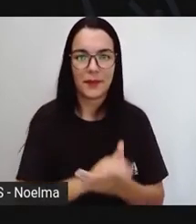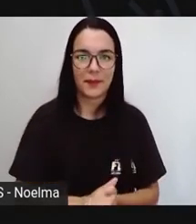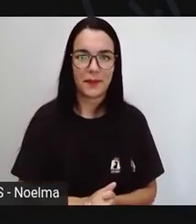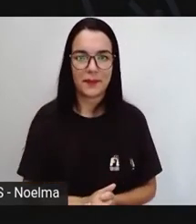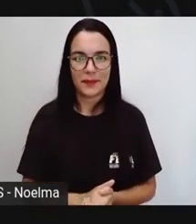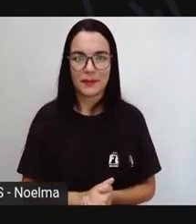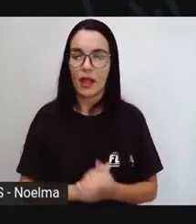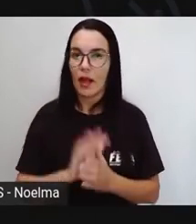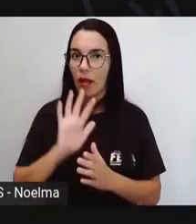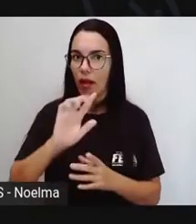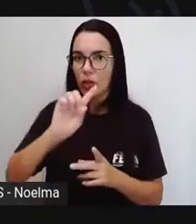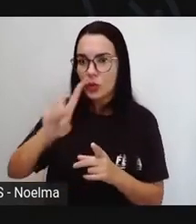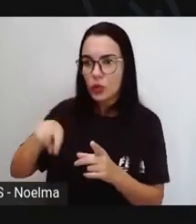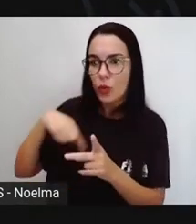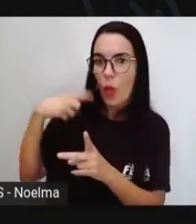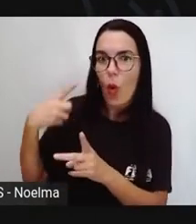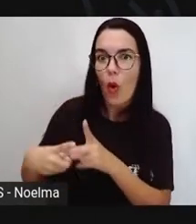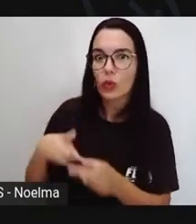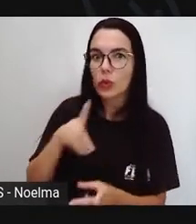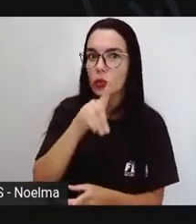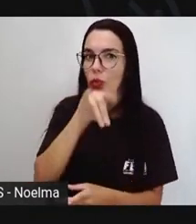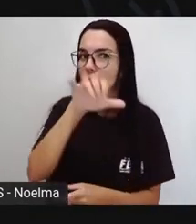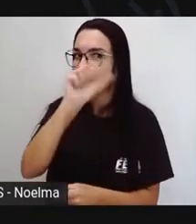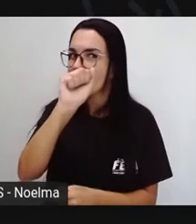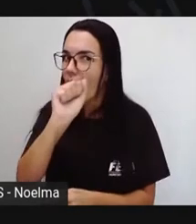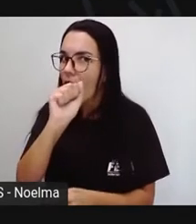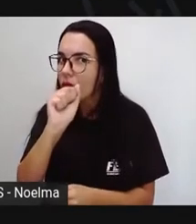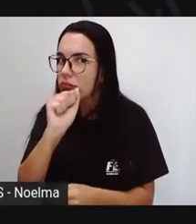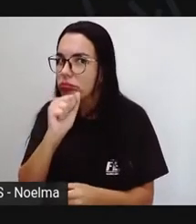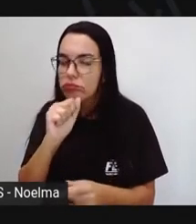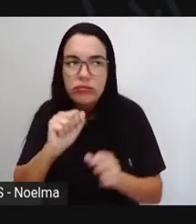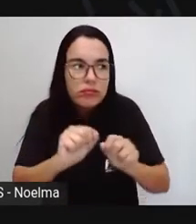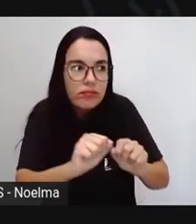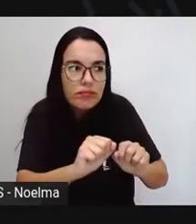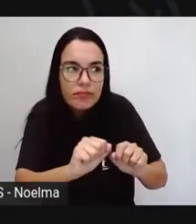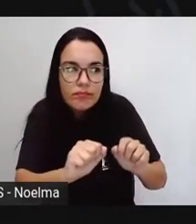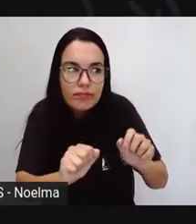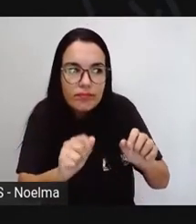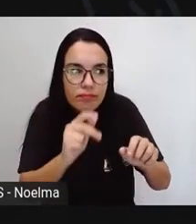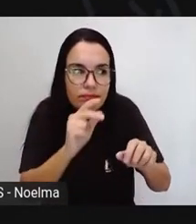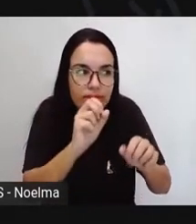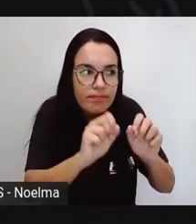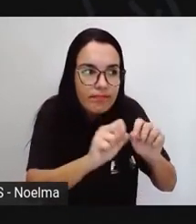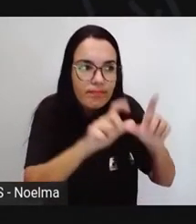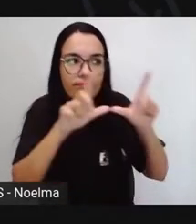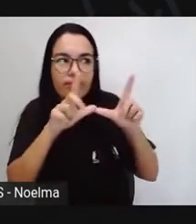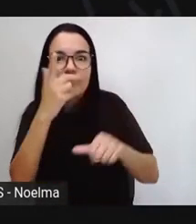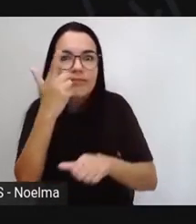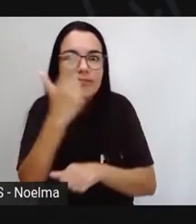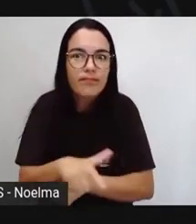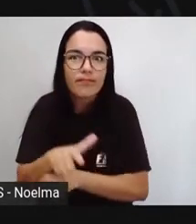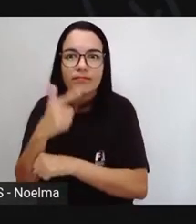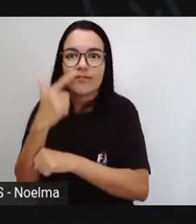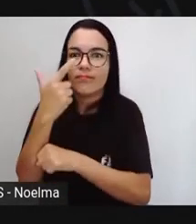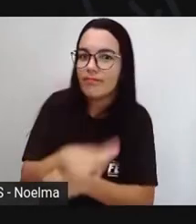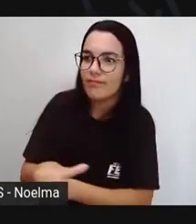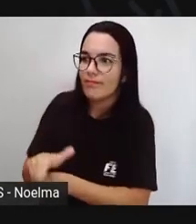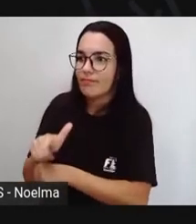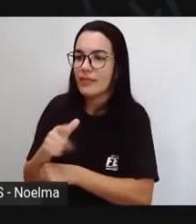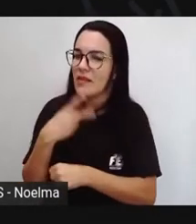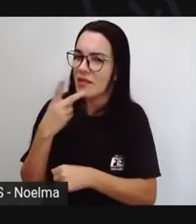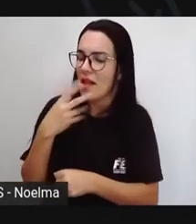No dia seguinte, ele apareceu de novo. E no outro, e no outro também. Dava